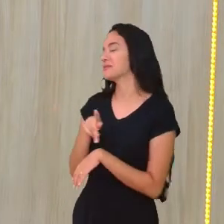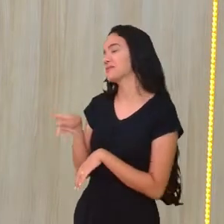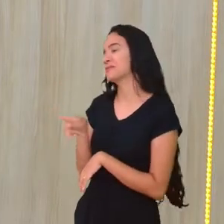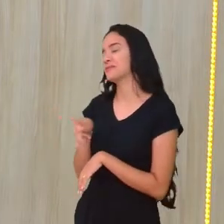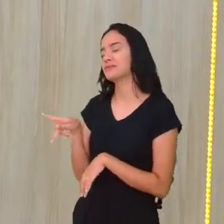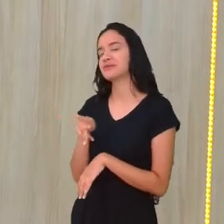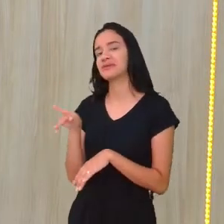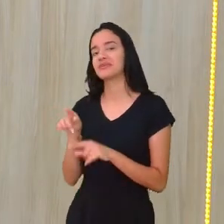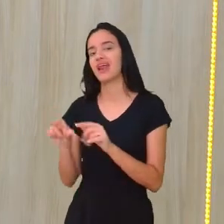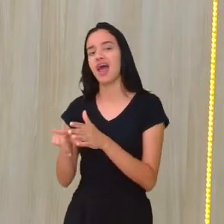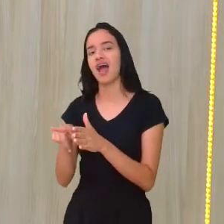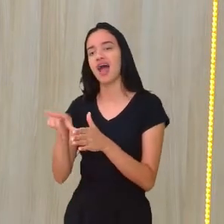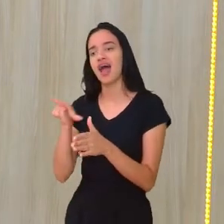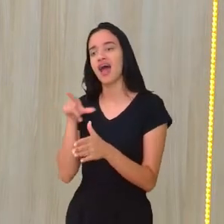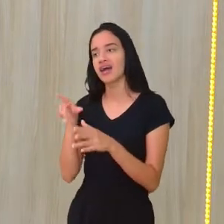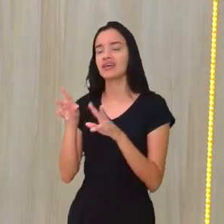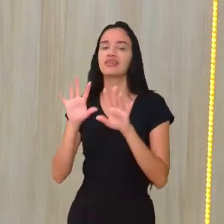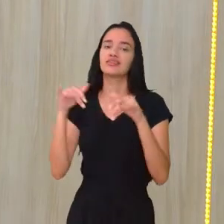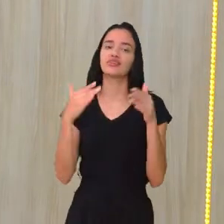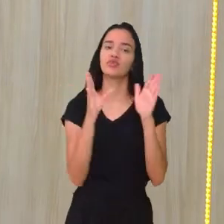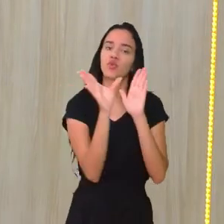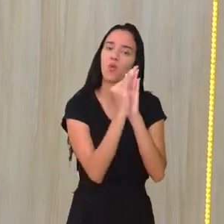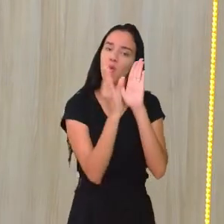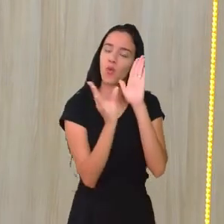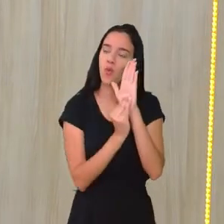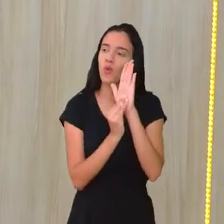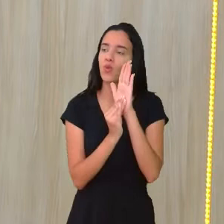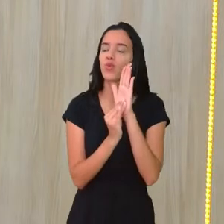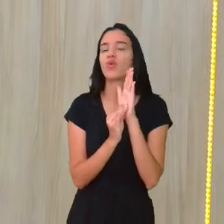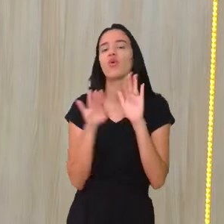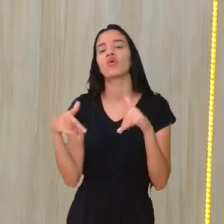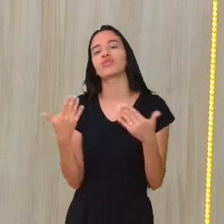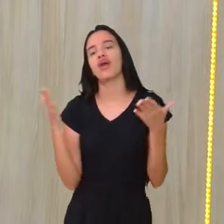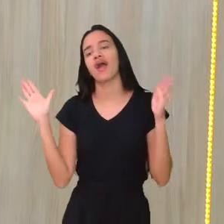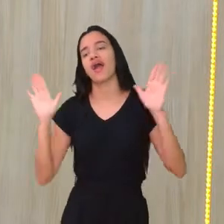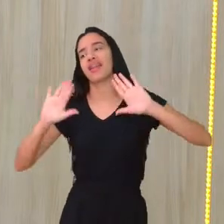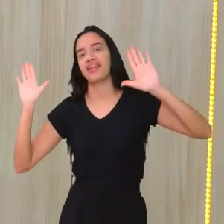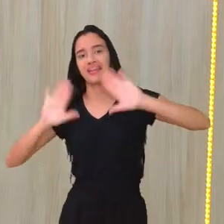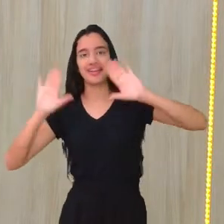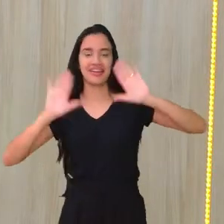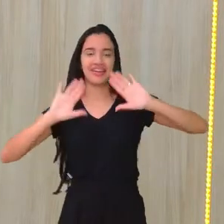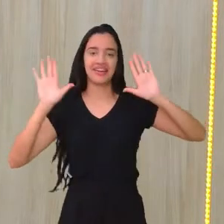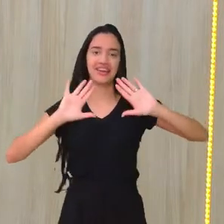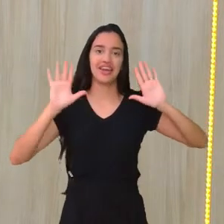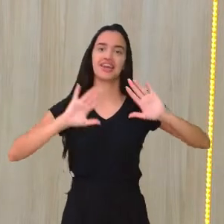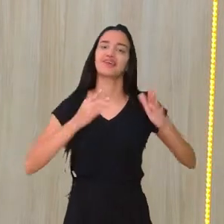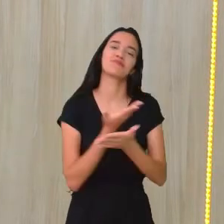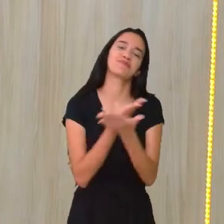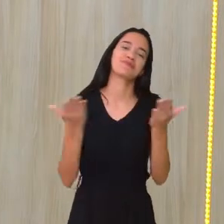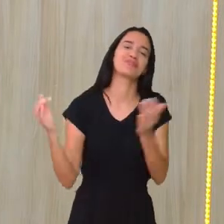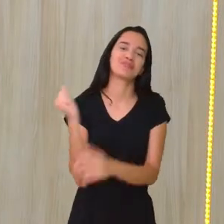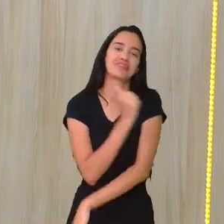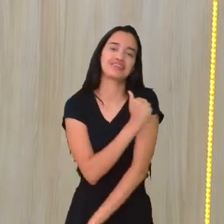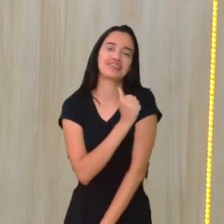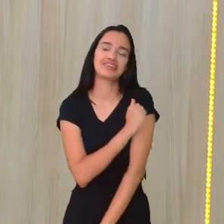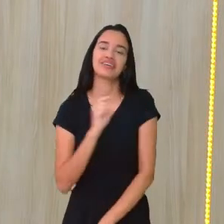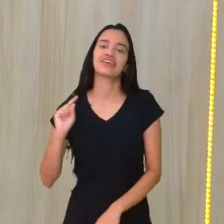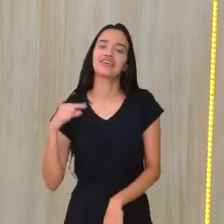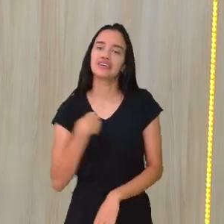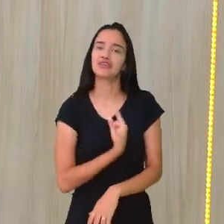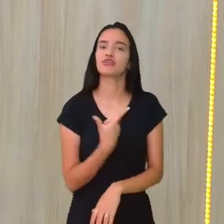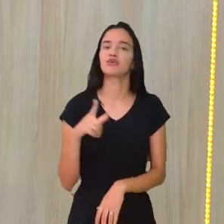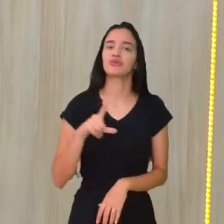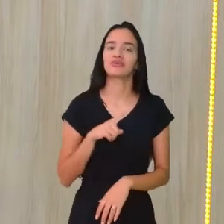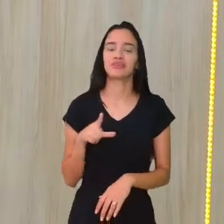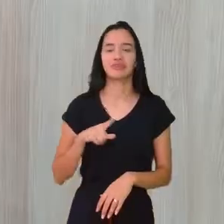antes de entrarmos em todo esse conteúdo, dê aí o seu alô, seu A da graça para esses alunos que nós temos na nossa